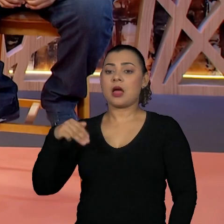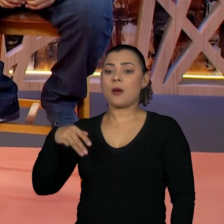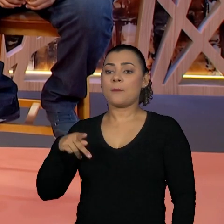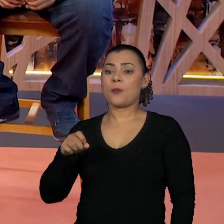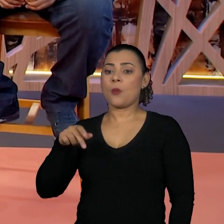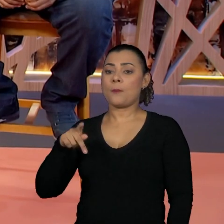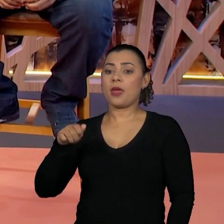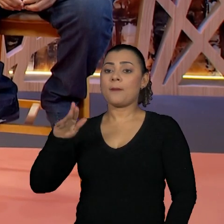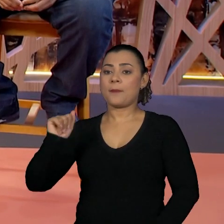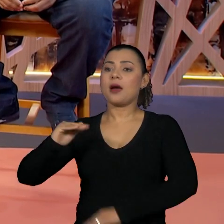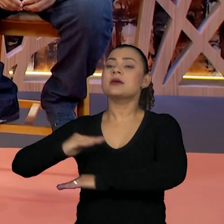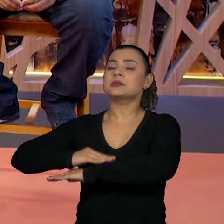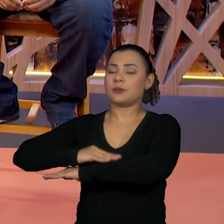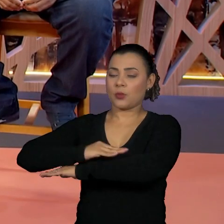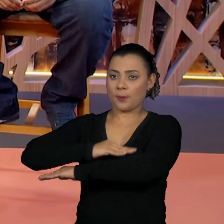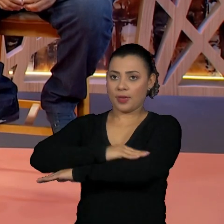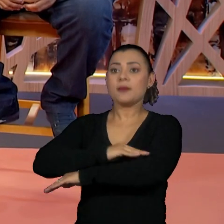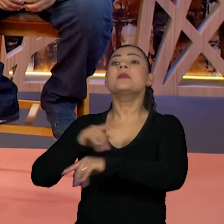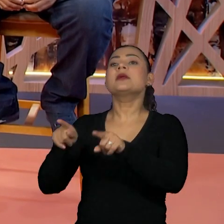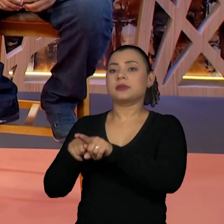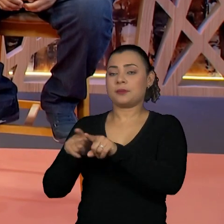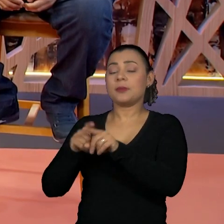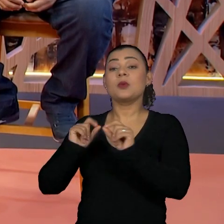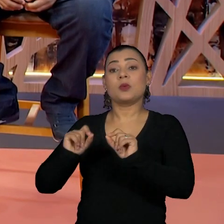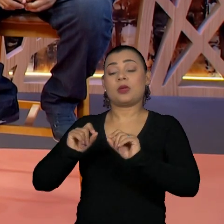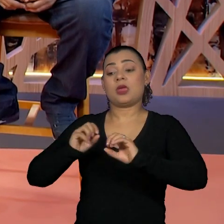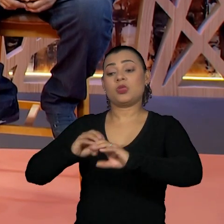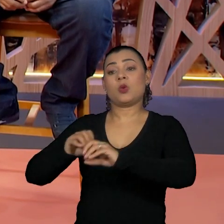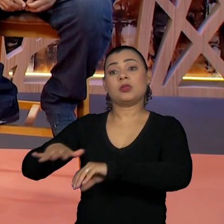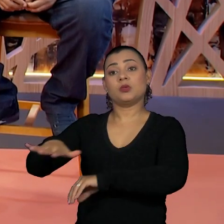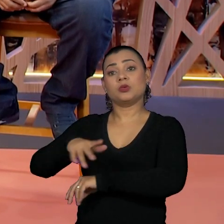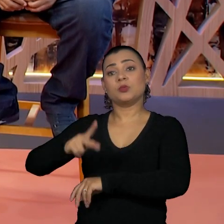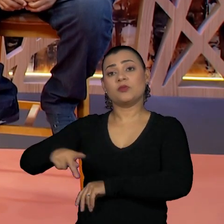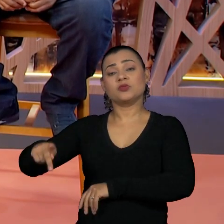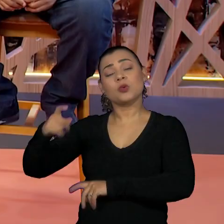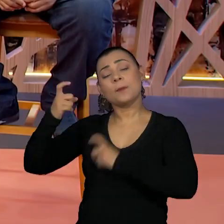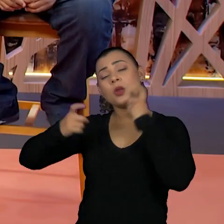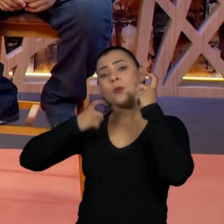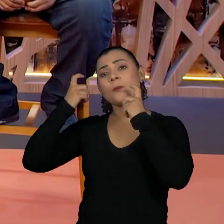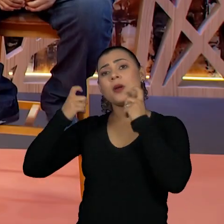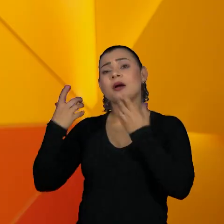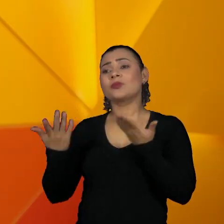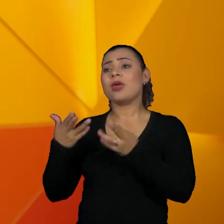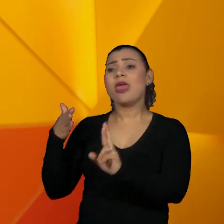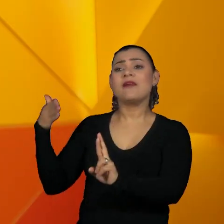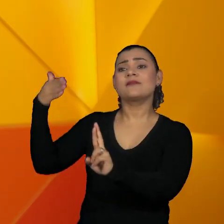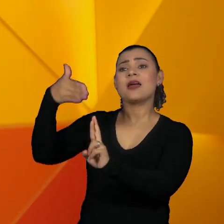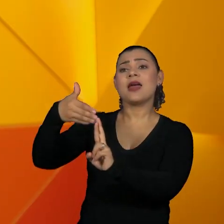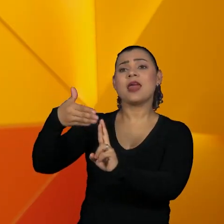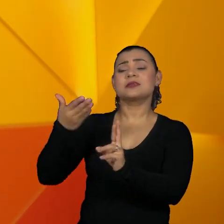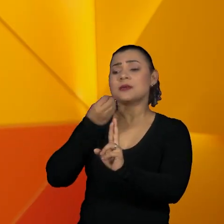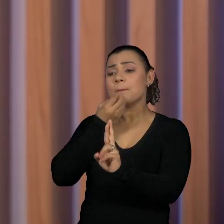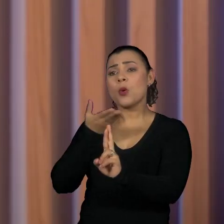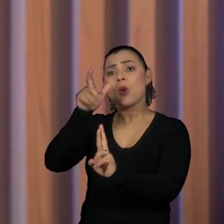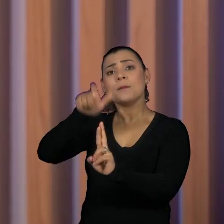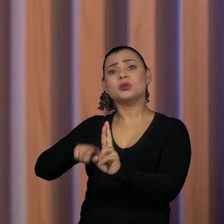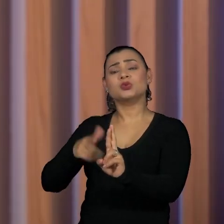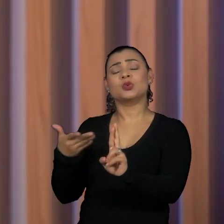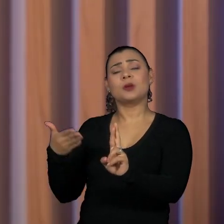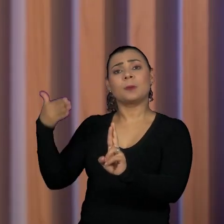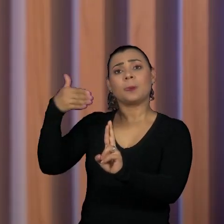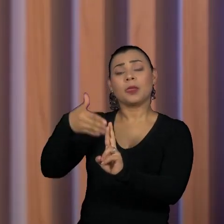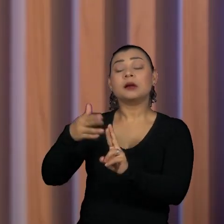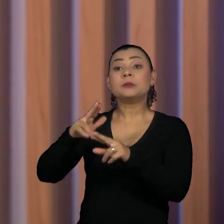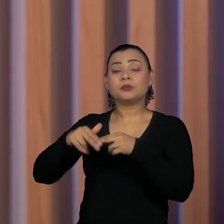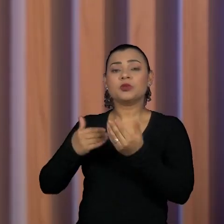onde os produtores culturais, educadores, eles estavam preocupados com a ausência de referências positivas para o território. E aí eles começam a produzir